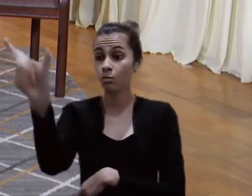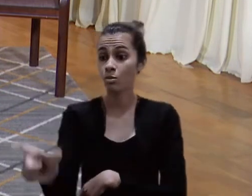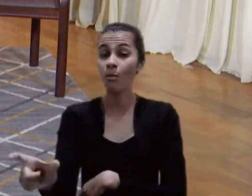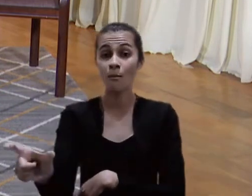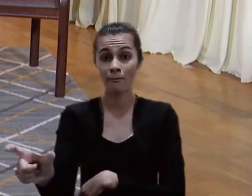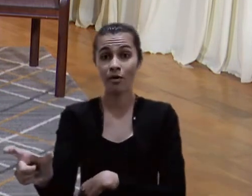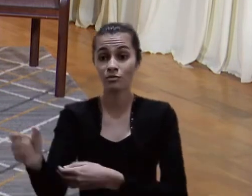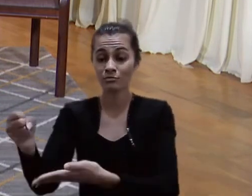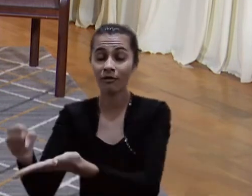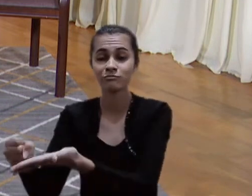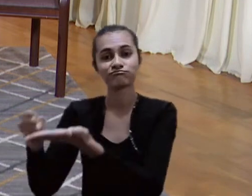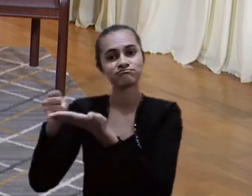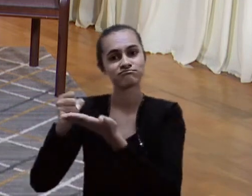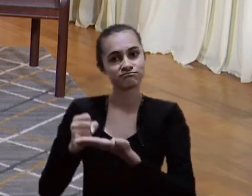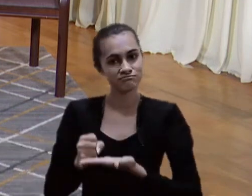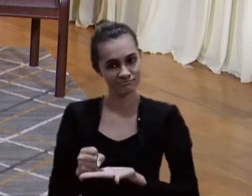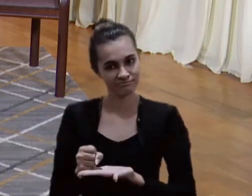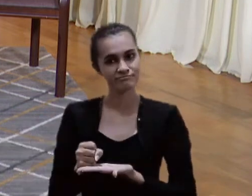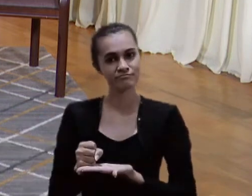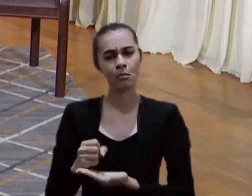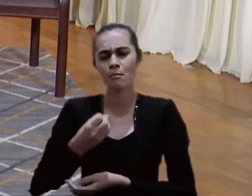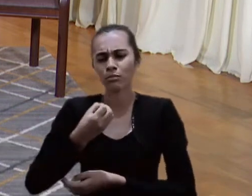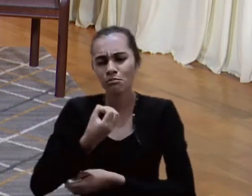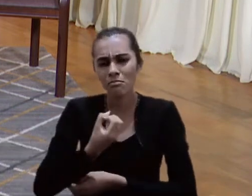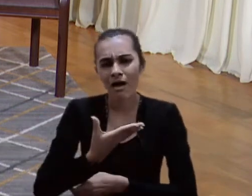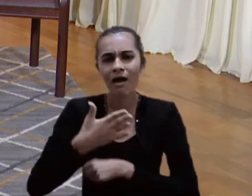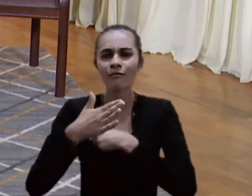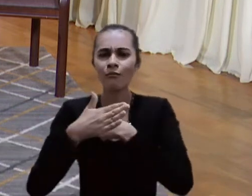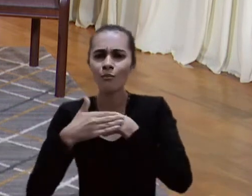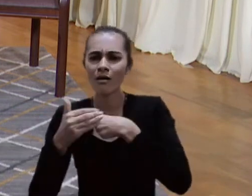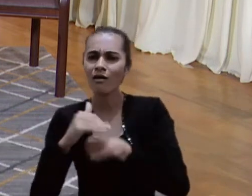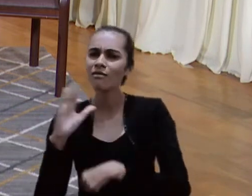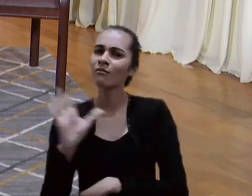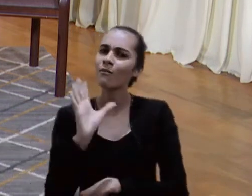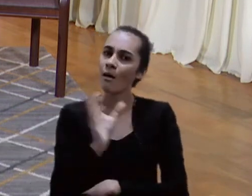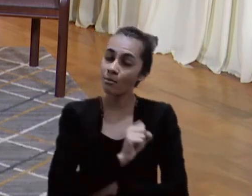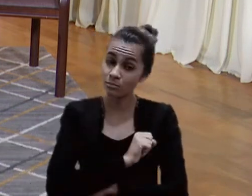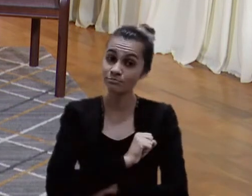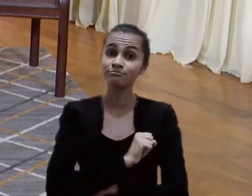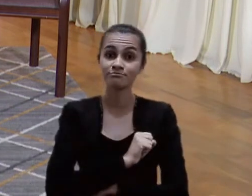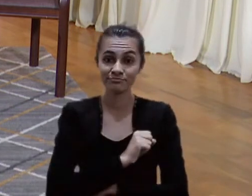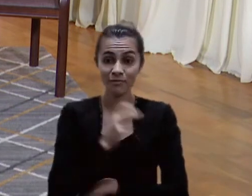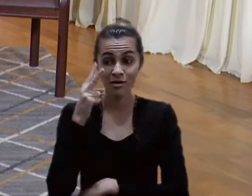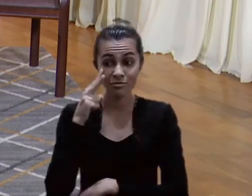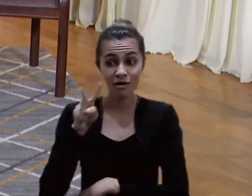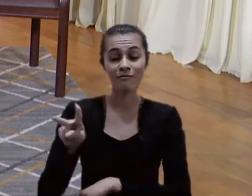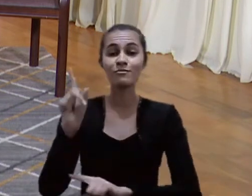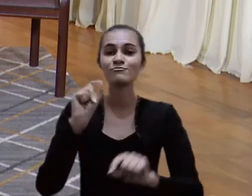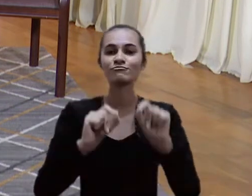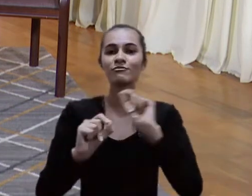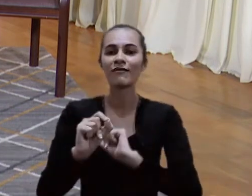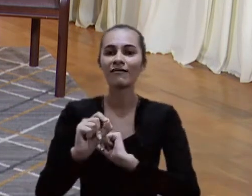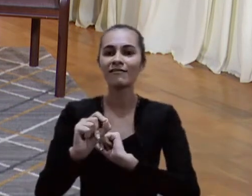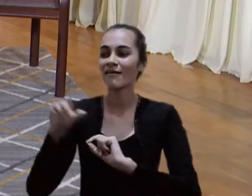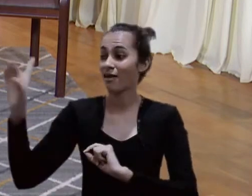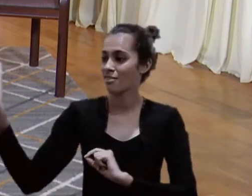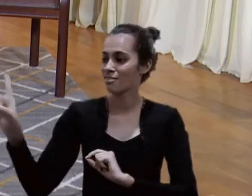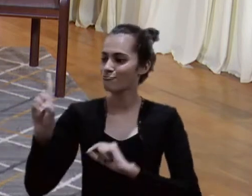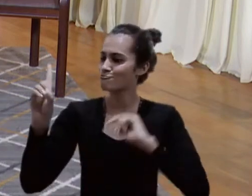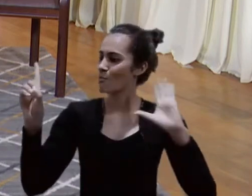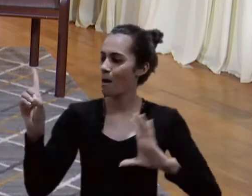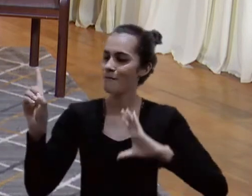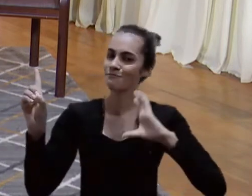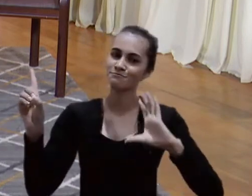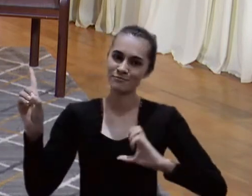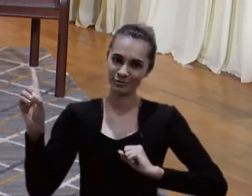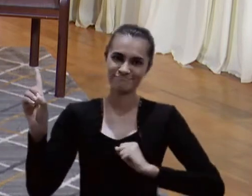semelhante, com bondade, com carinho, com amor, nós vemos o amor de Deus se manifestando nele. E isso